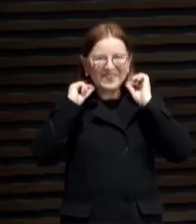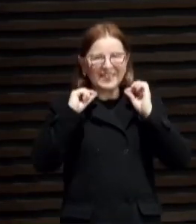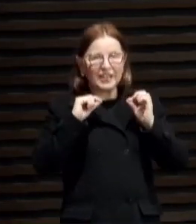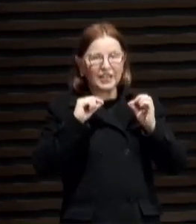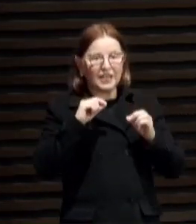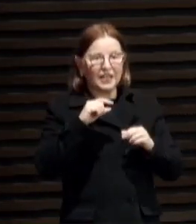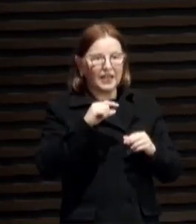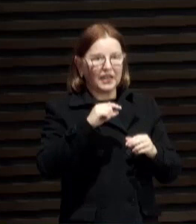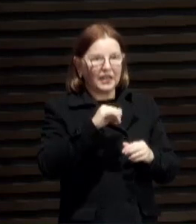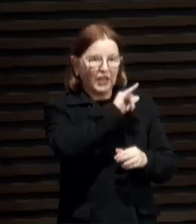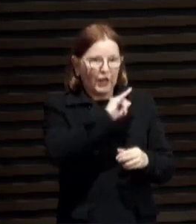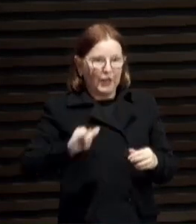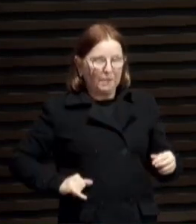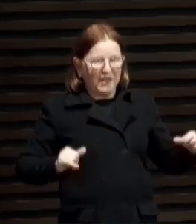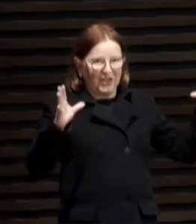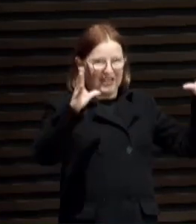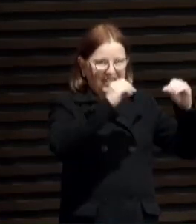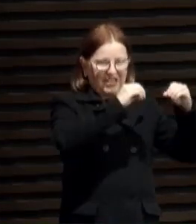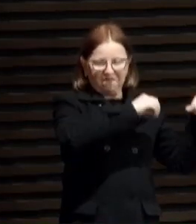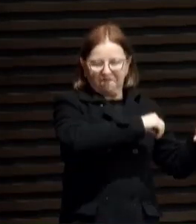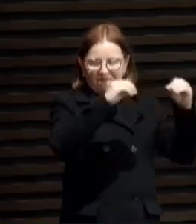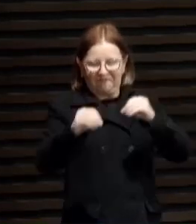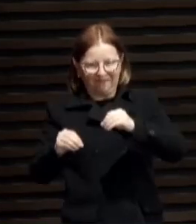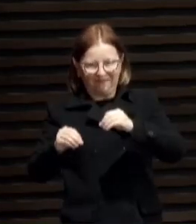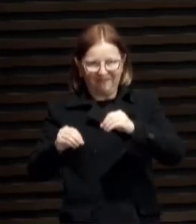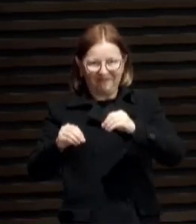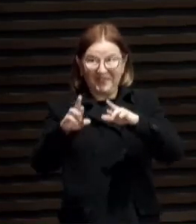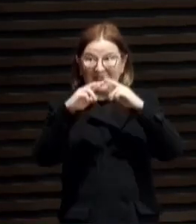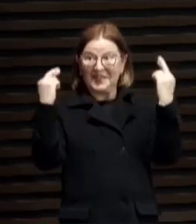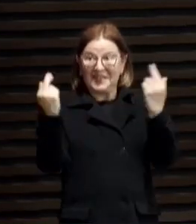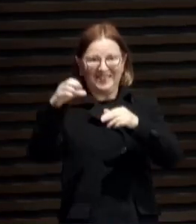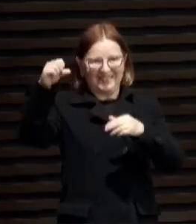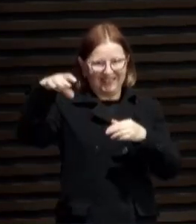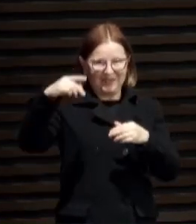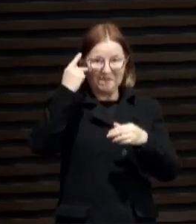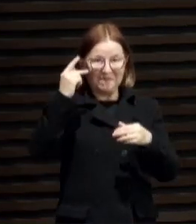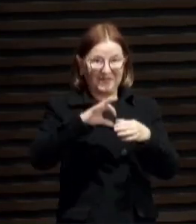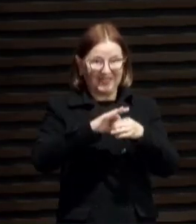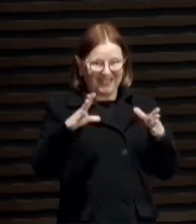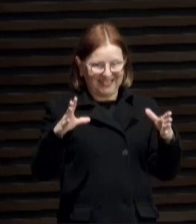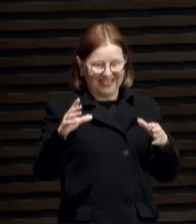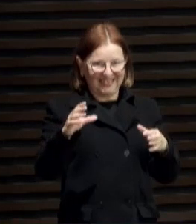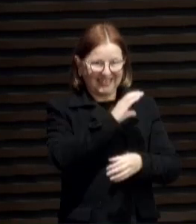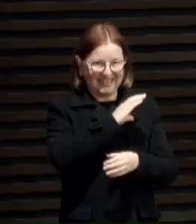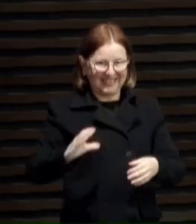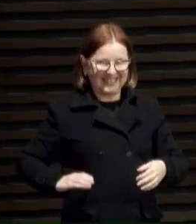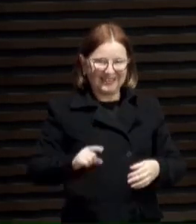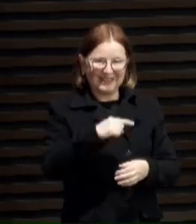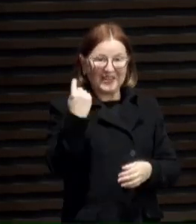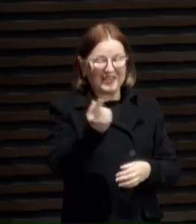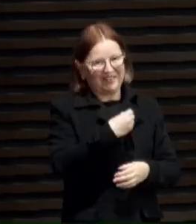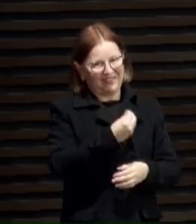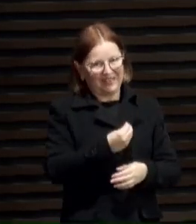pecado, e transportados para o seu reino de luz, para a liberdade de Cristo na nossa vida.